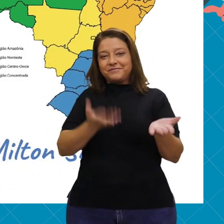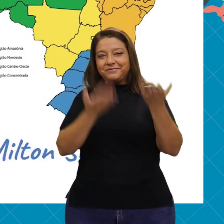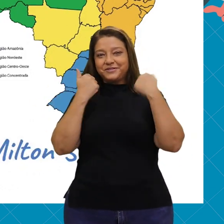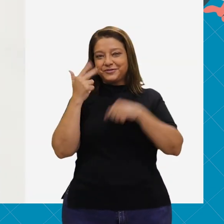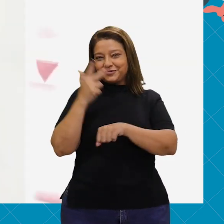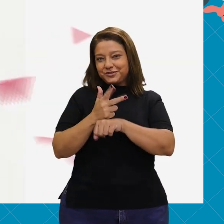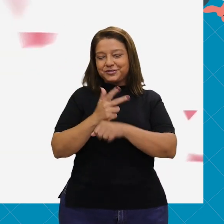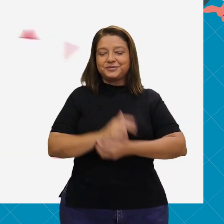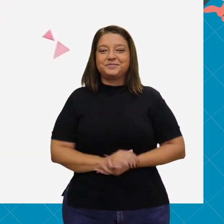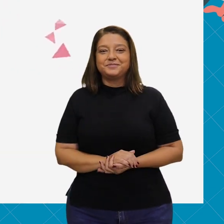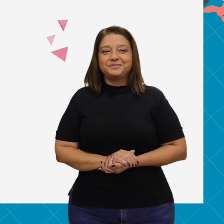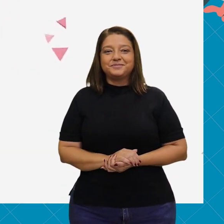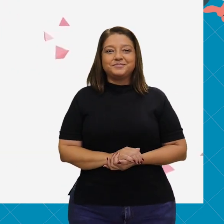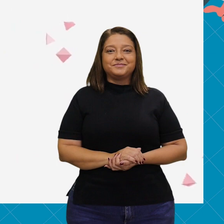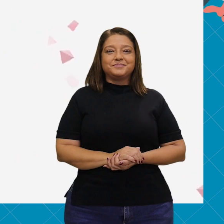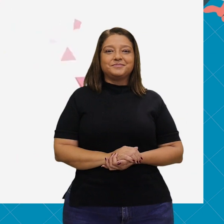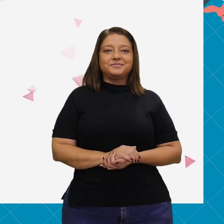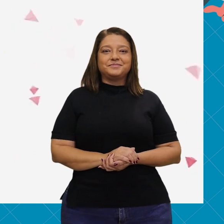vídeo.